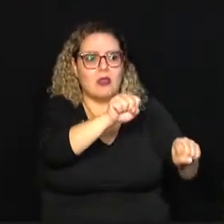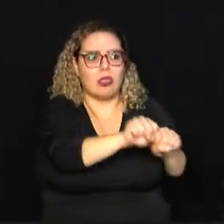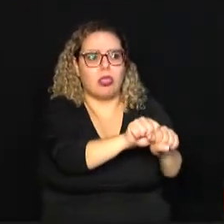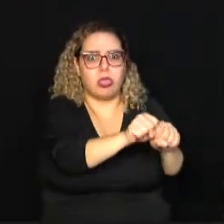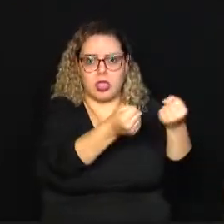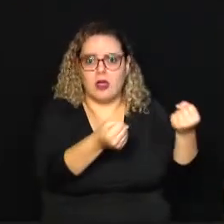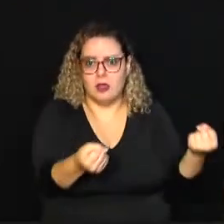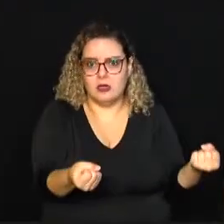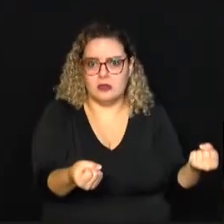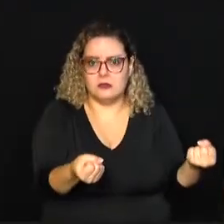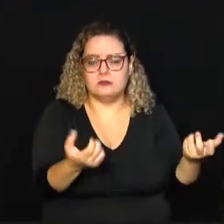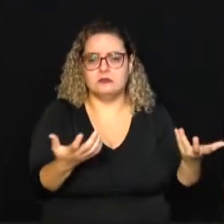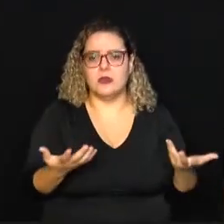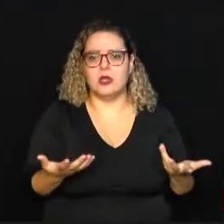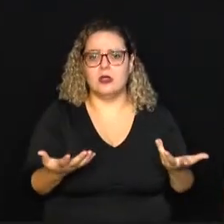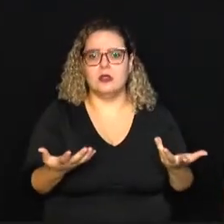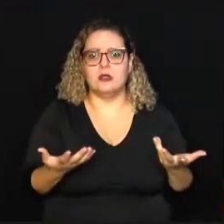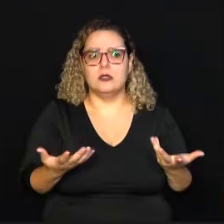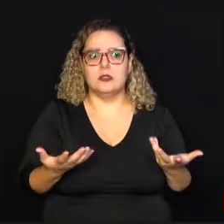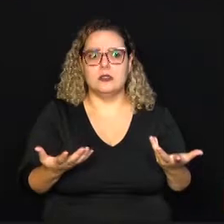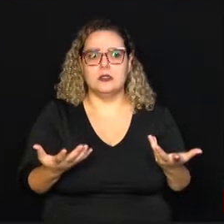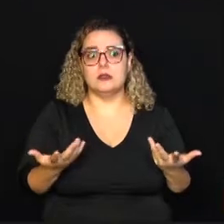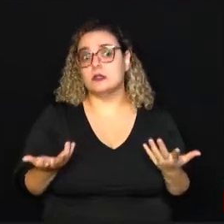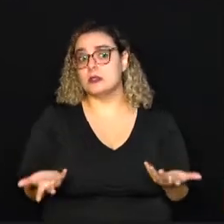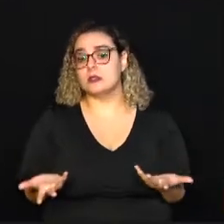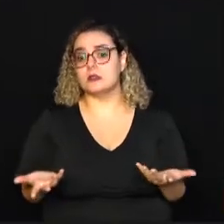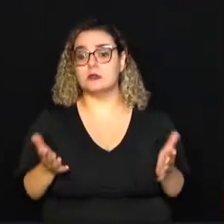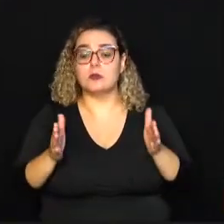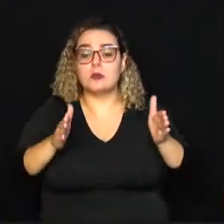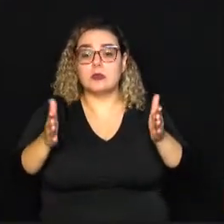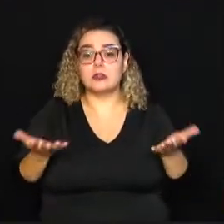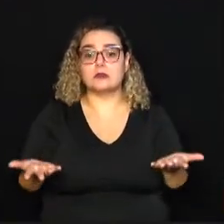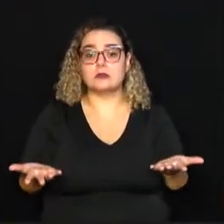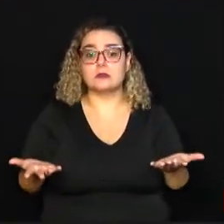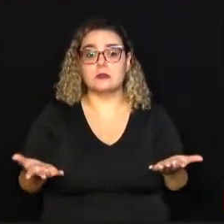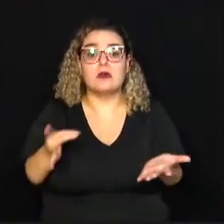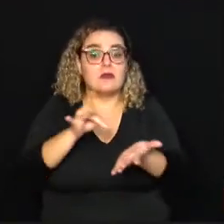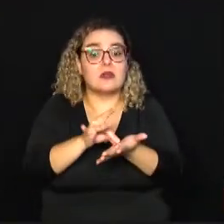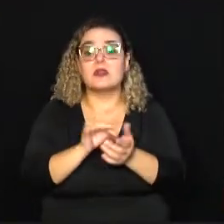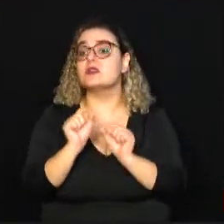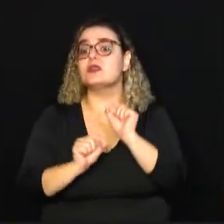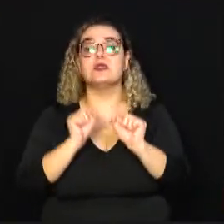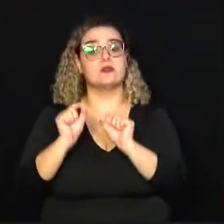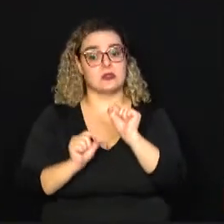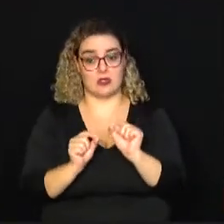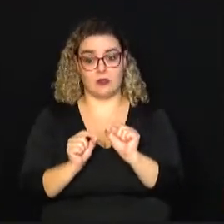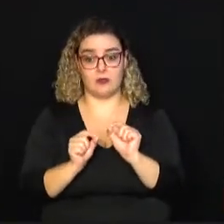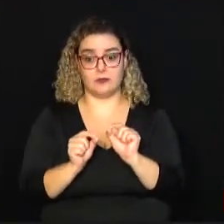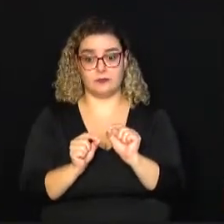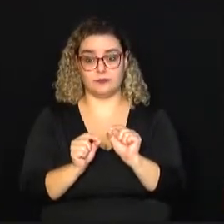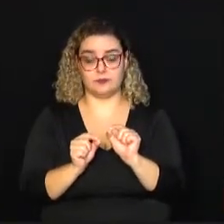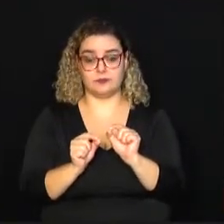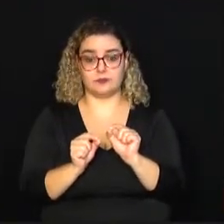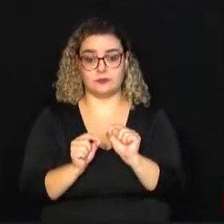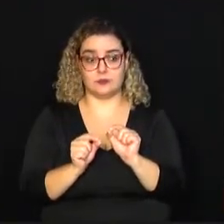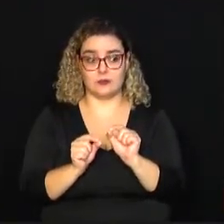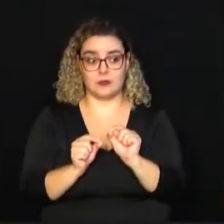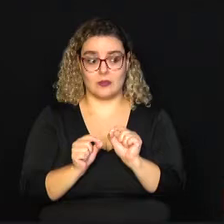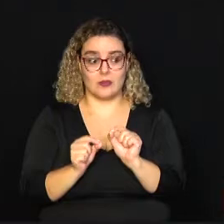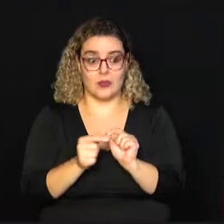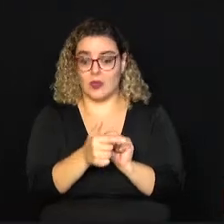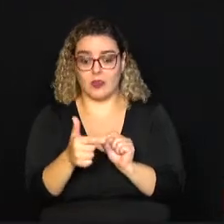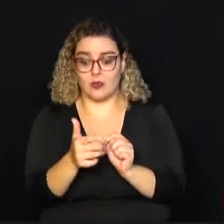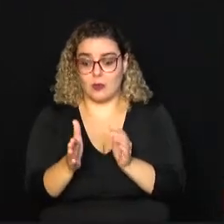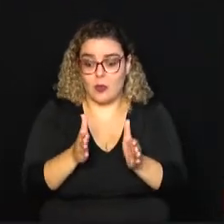que se estava até então habituado. Mas a verdade é que essa então não é uma situação que pode ser